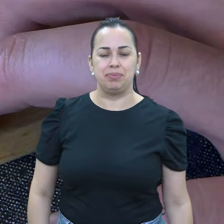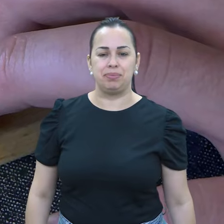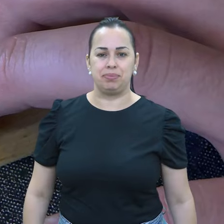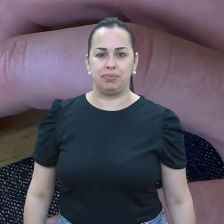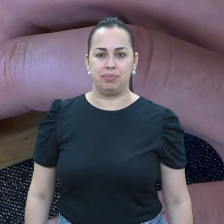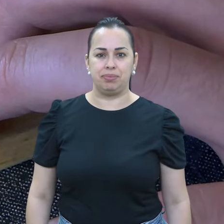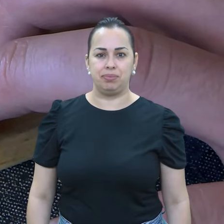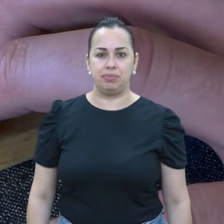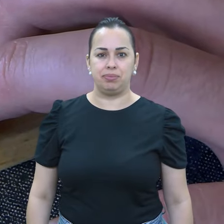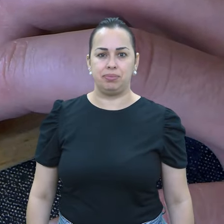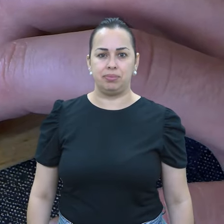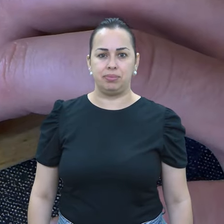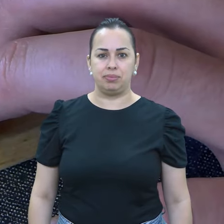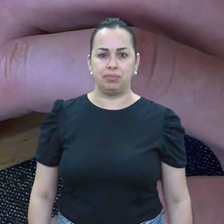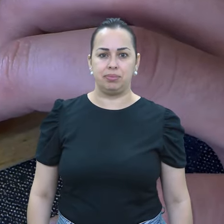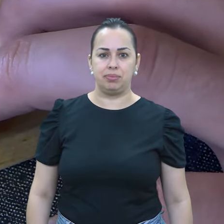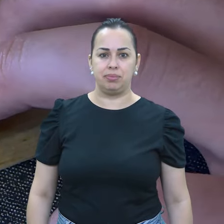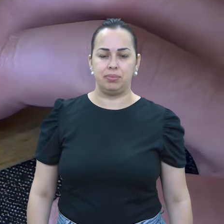vamos.